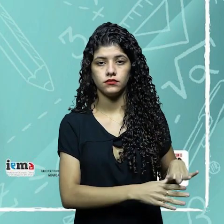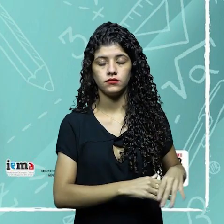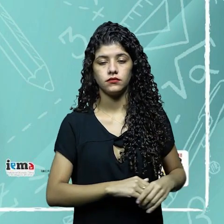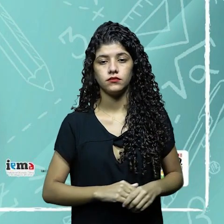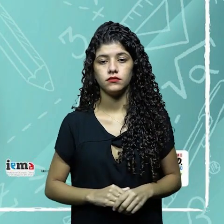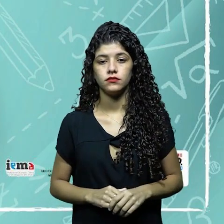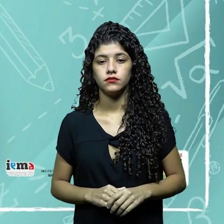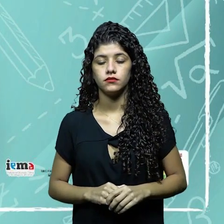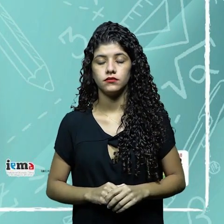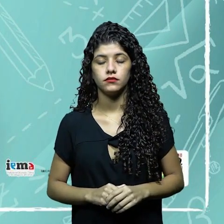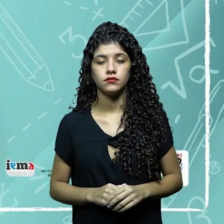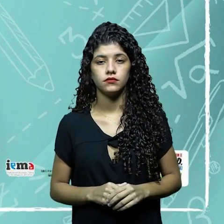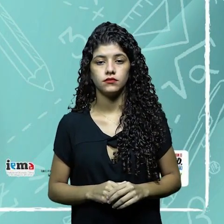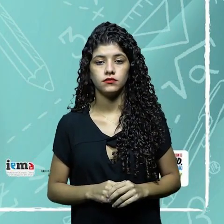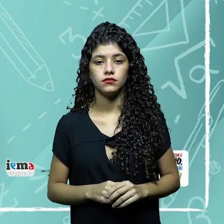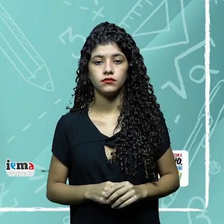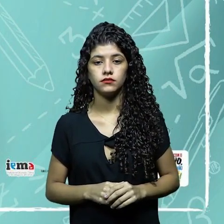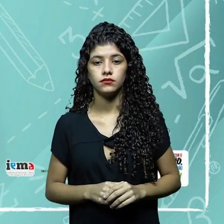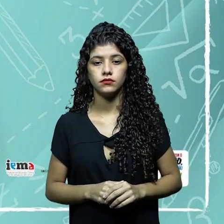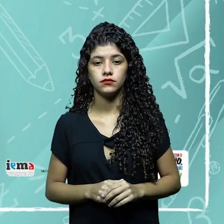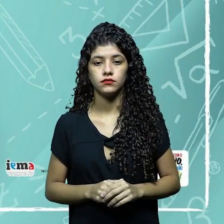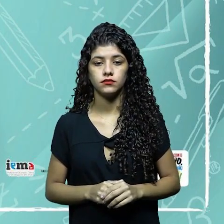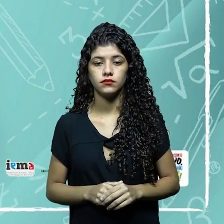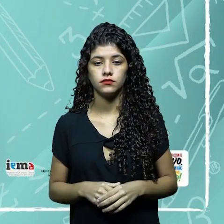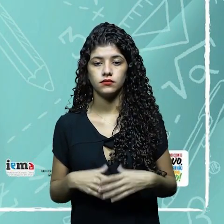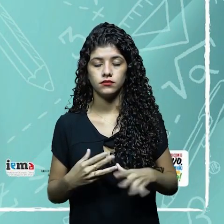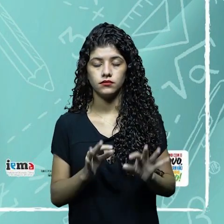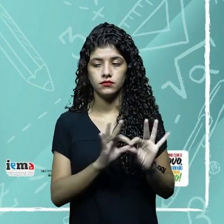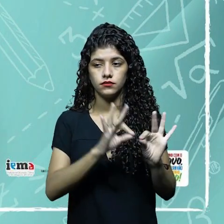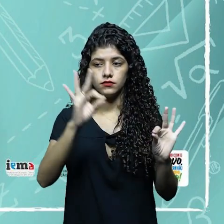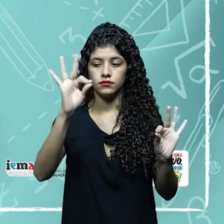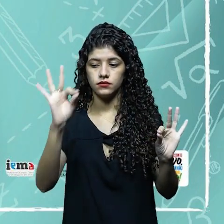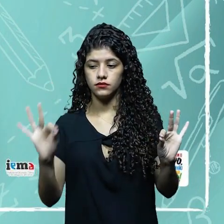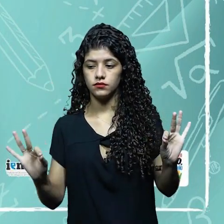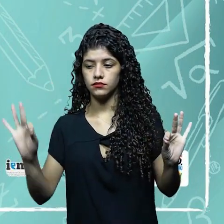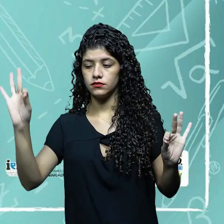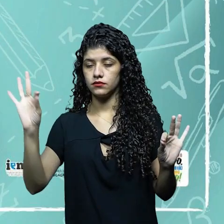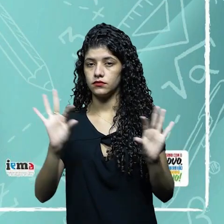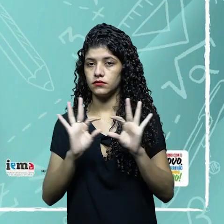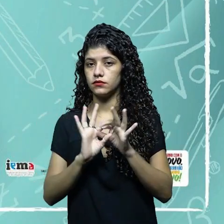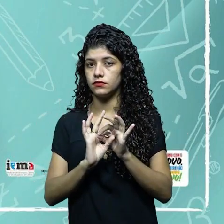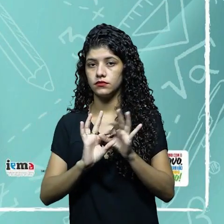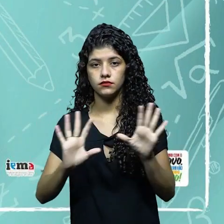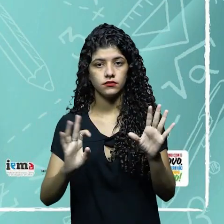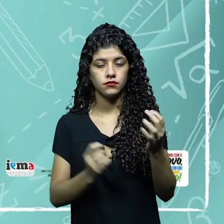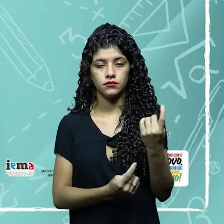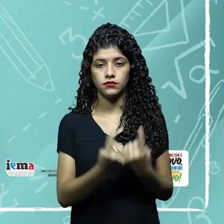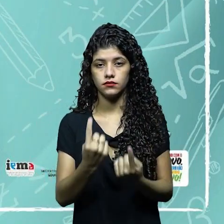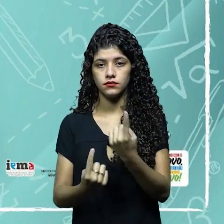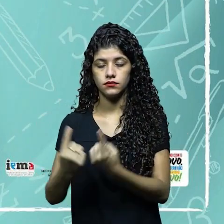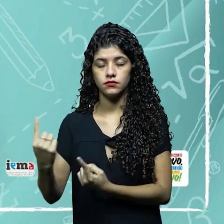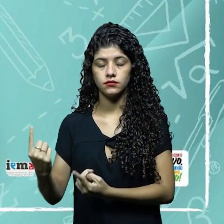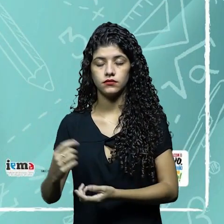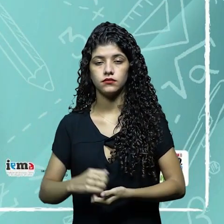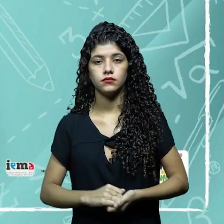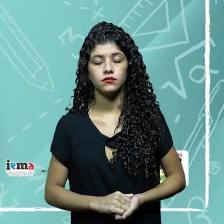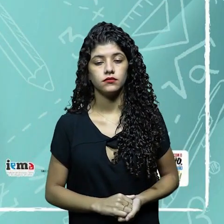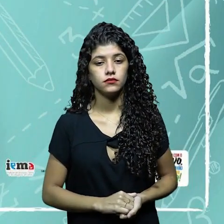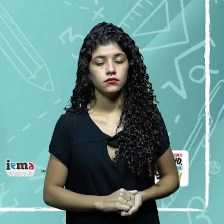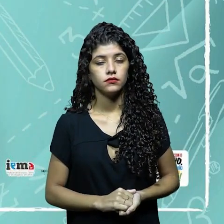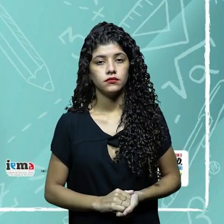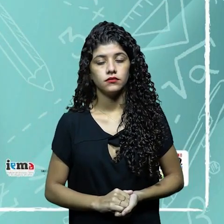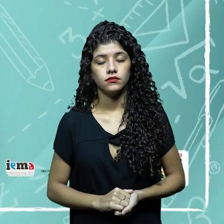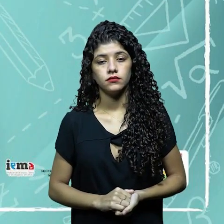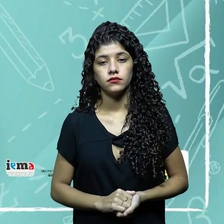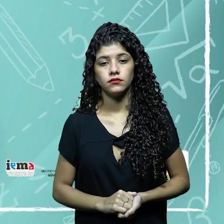a linha, ela permite isso, são pontos contínuos, mas são independentes uns dos outros, tá? Eles não